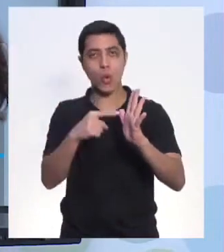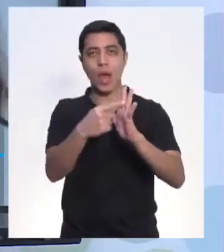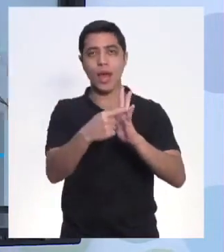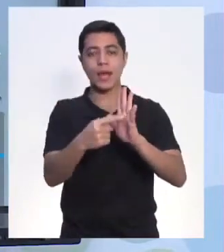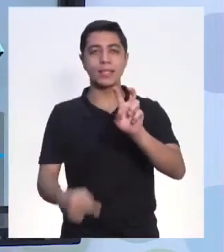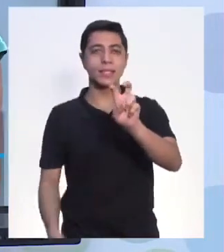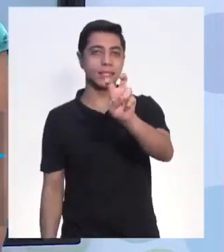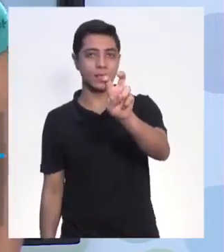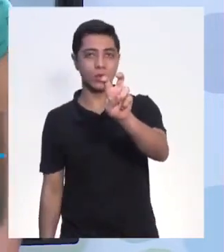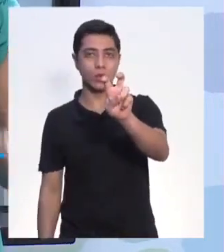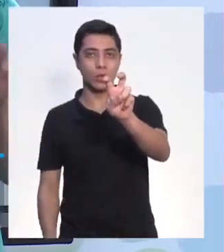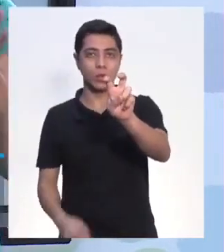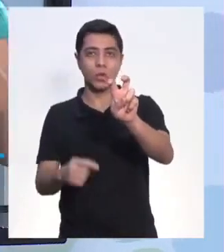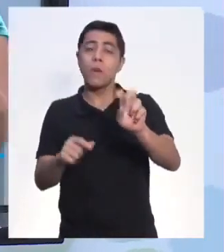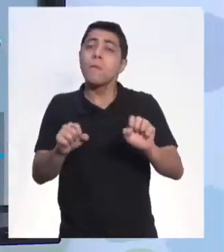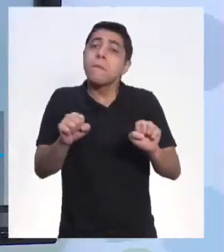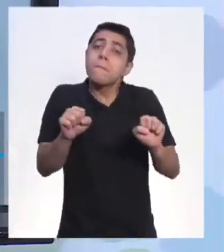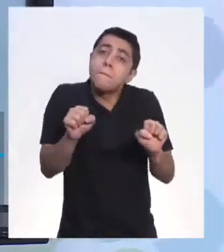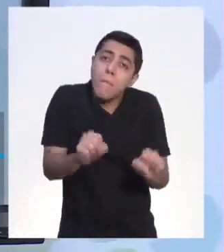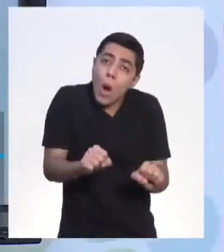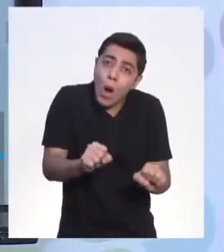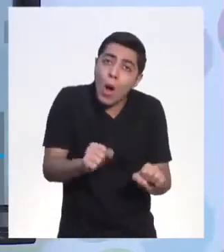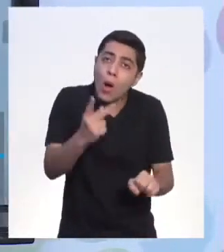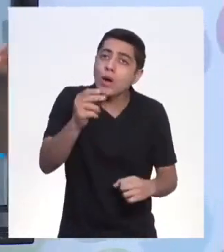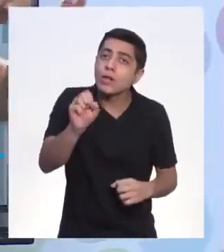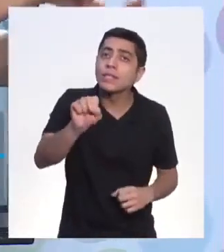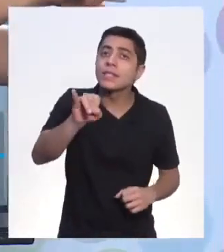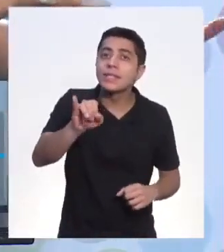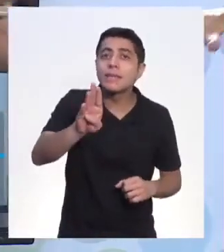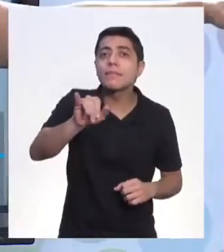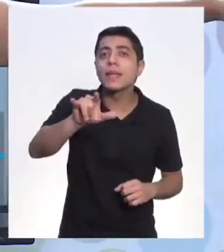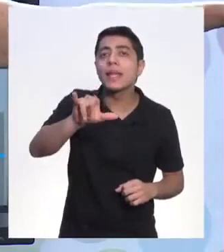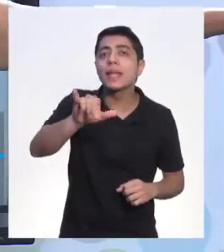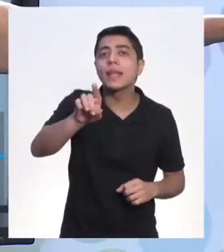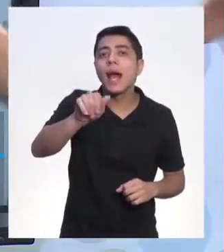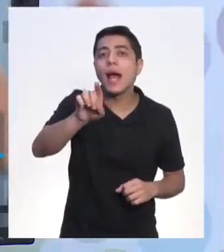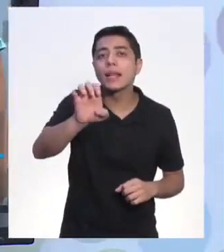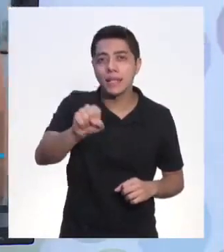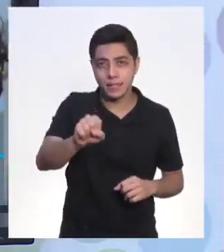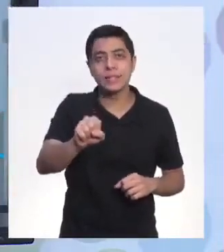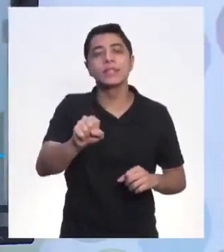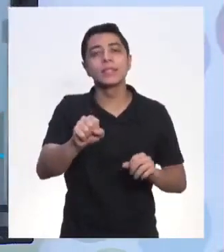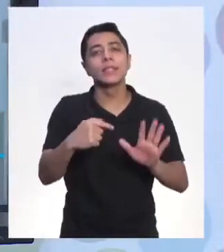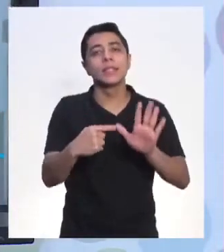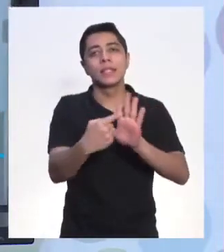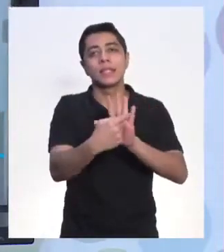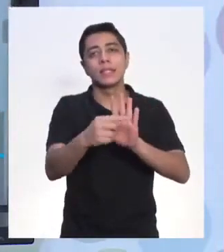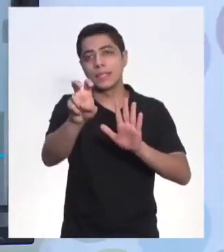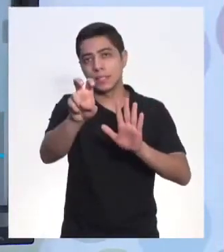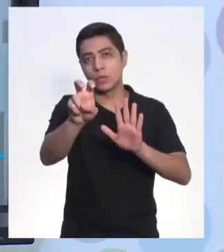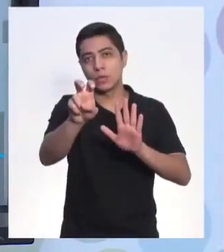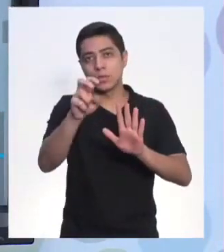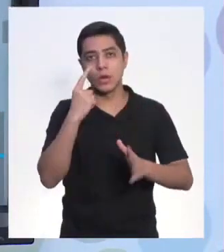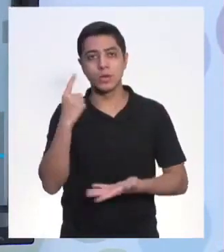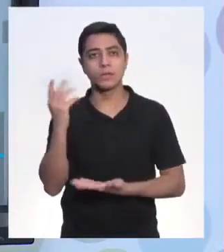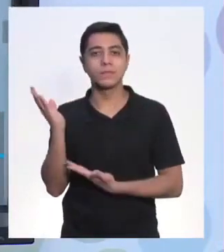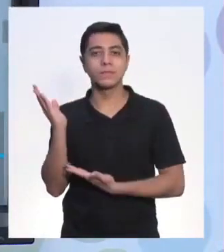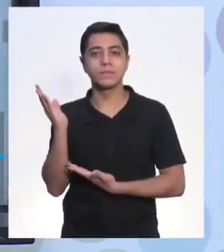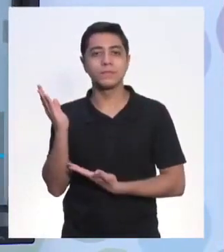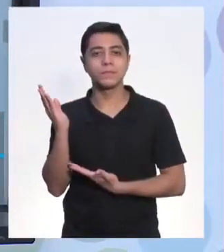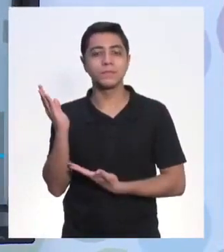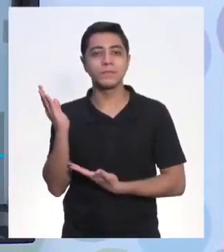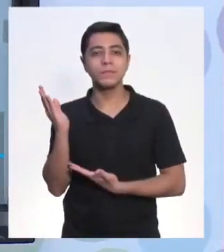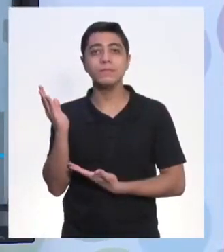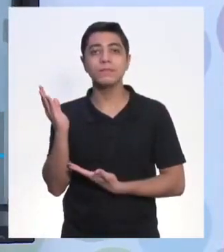possibilidades. Muito bem. Então, vamos começar a pensar assim. Eu tenho 5 pessoas alinhadas aqui. Se eu quero escolher a primeira